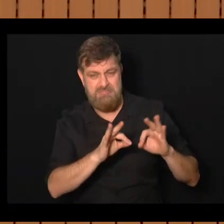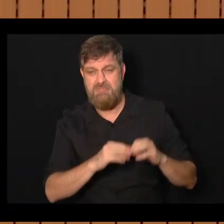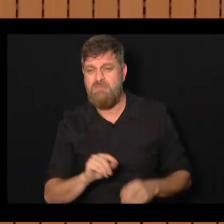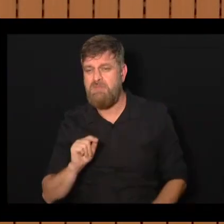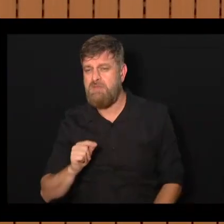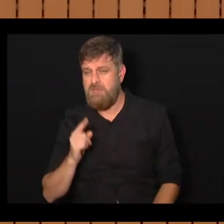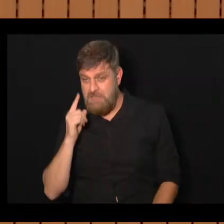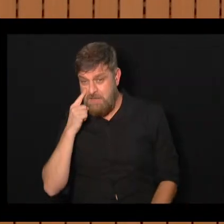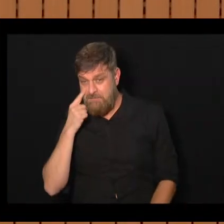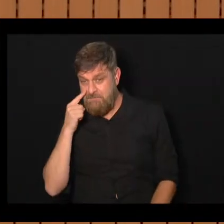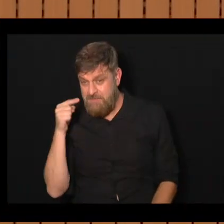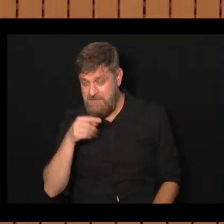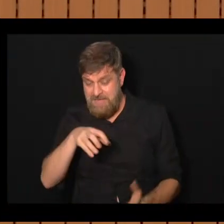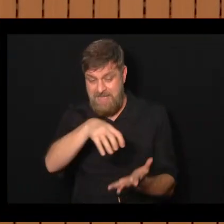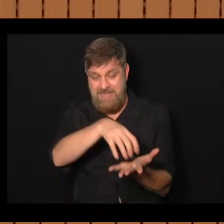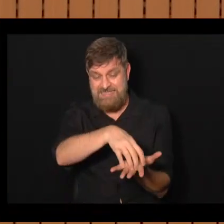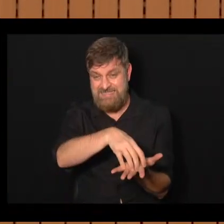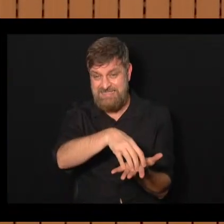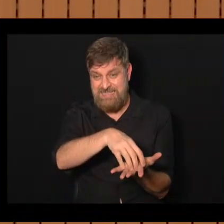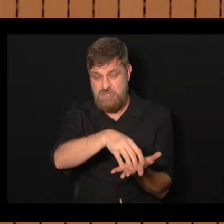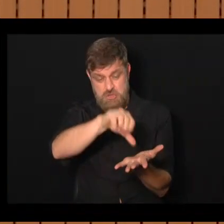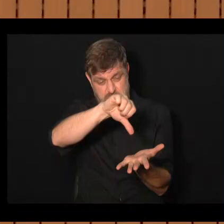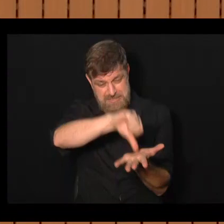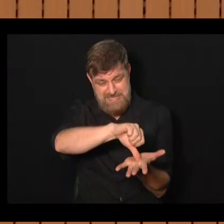visita a sede da Rede Mário Gatti